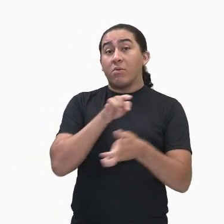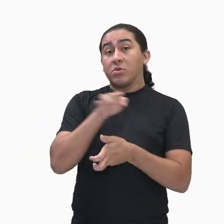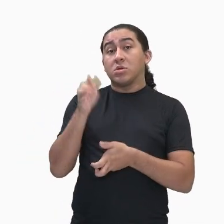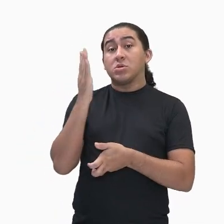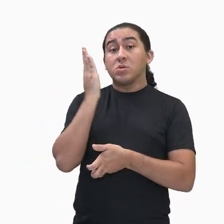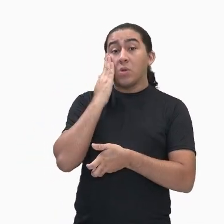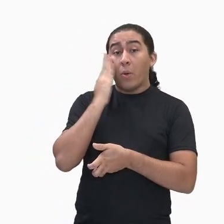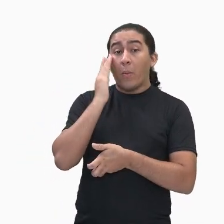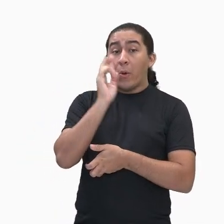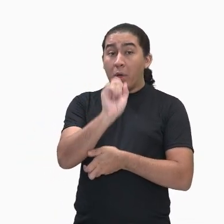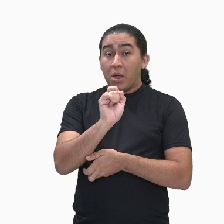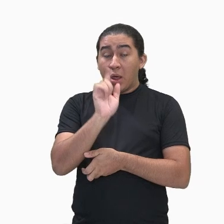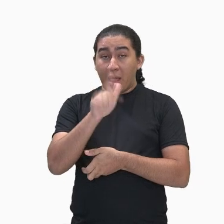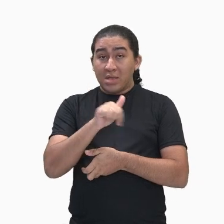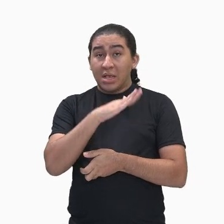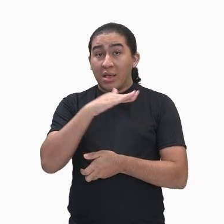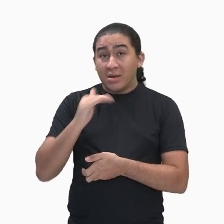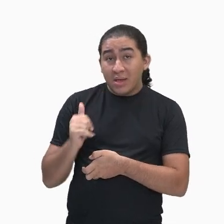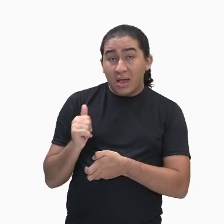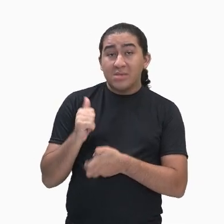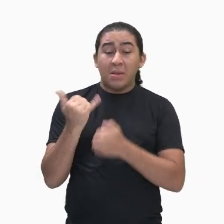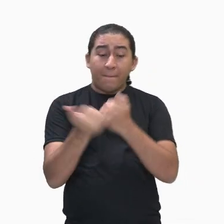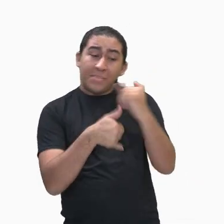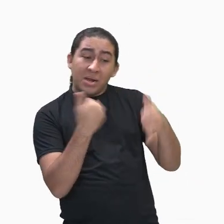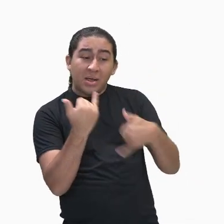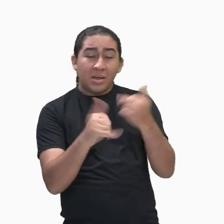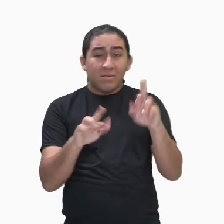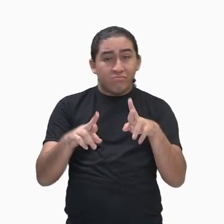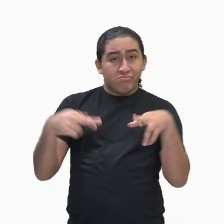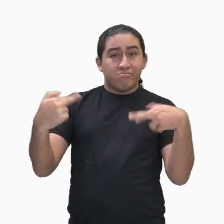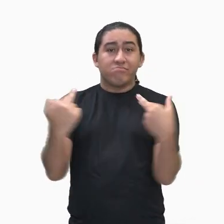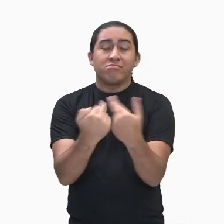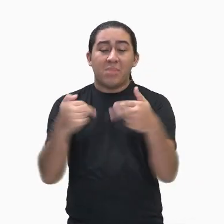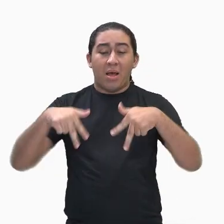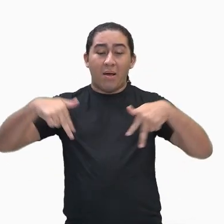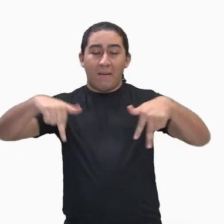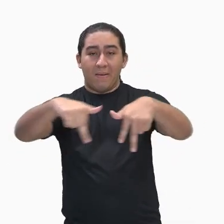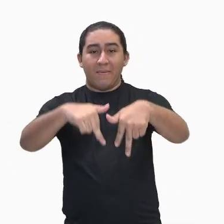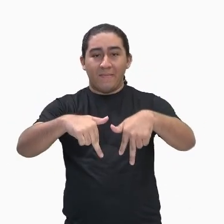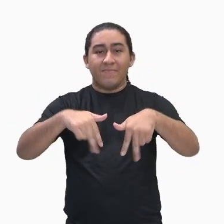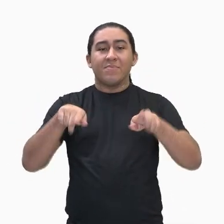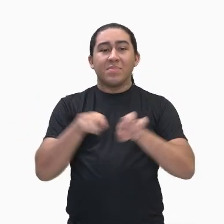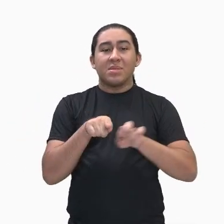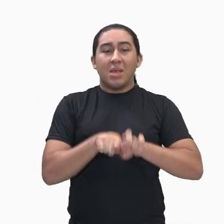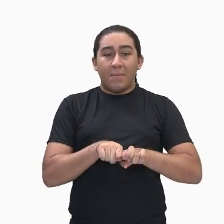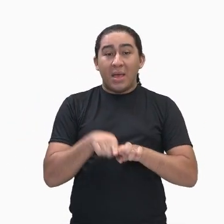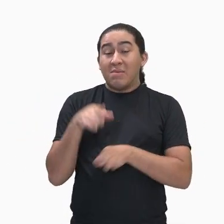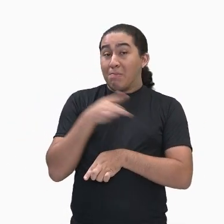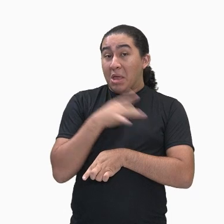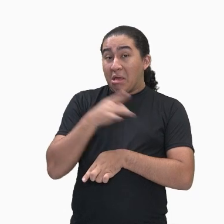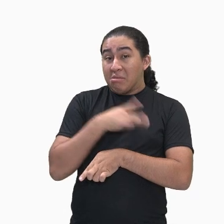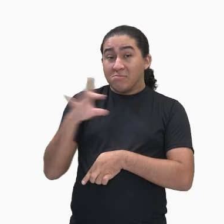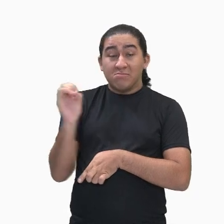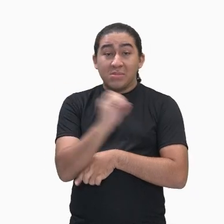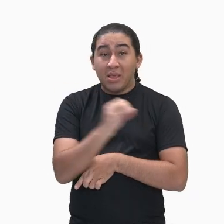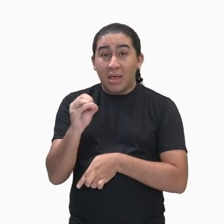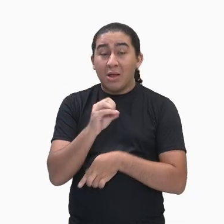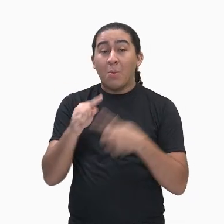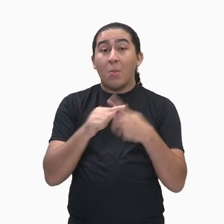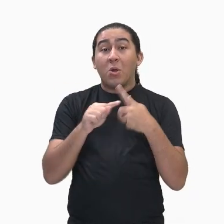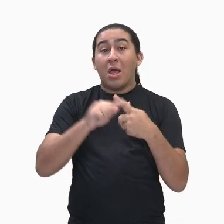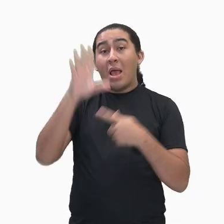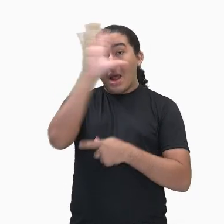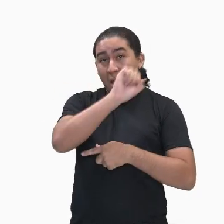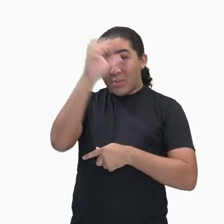soubesse que essa criança brinca nesta roda e não teme o corte de novas feridas, pois tem a saúde